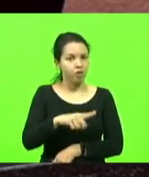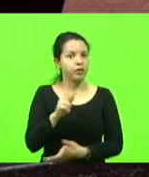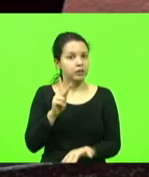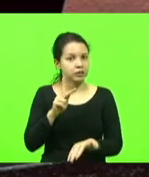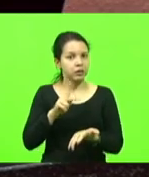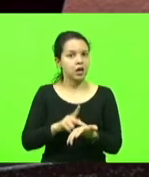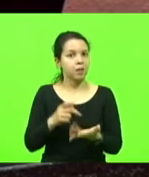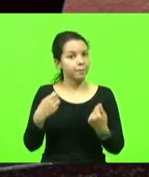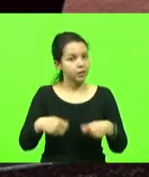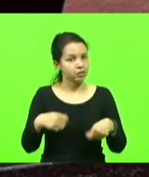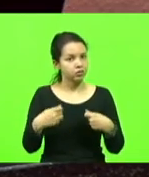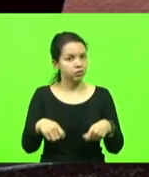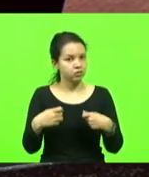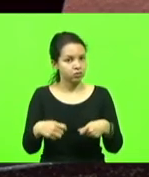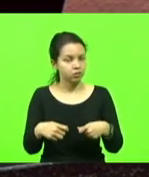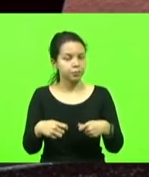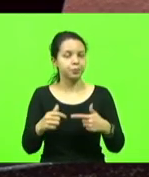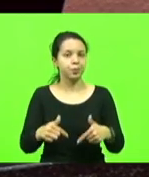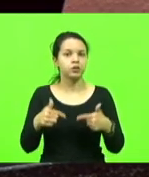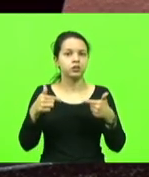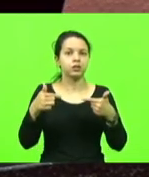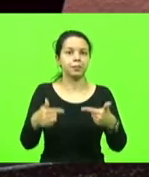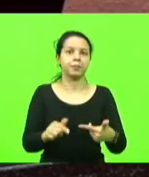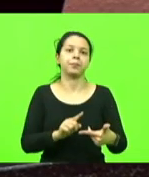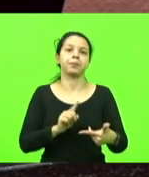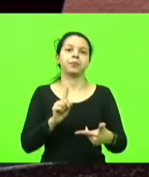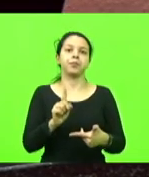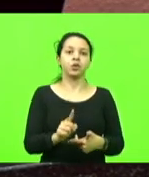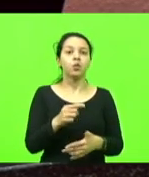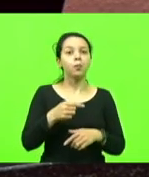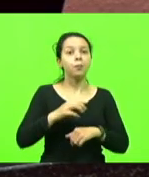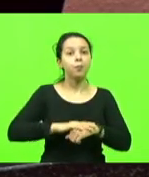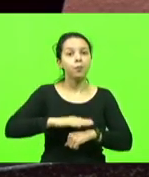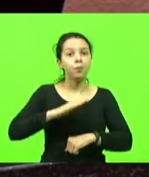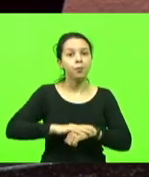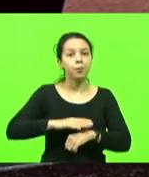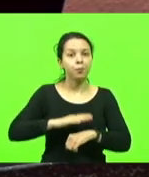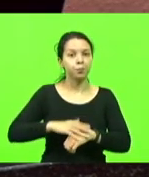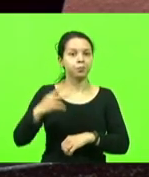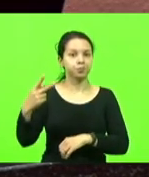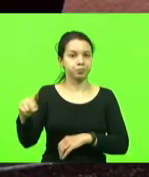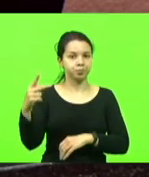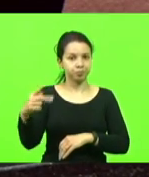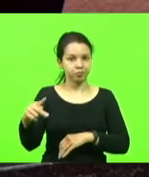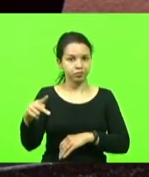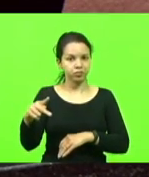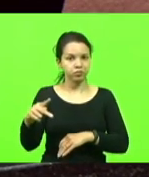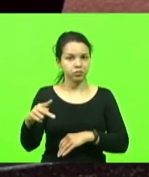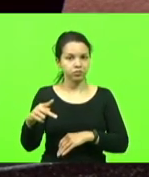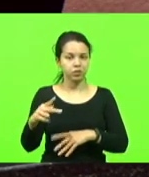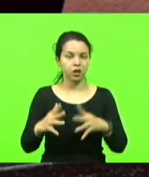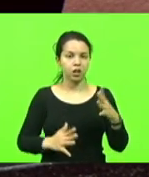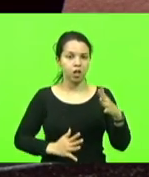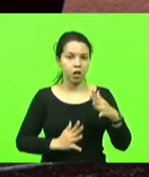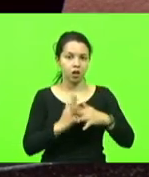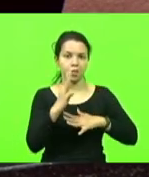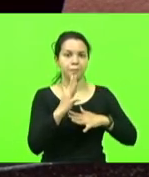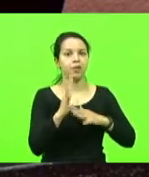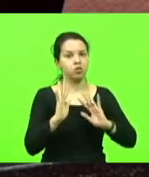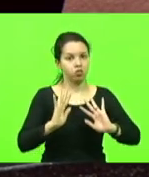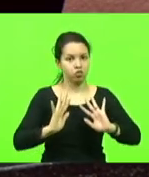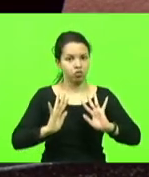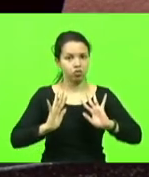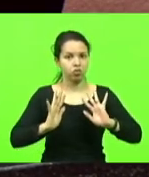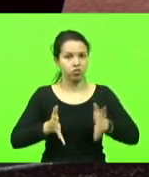um posicionamento a respeito, porque esta autonomia, no meu modo de entender, ela passou dos limites, e quem está